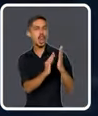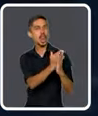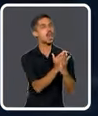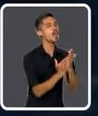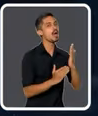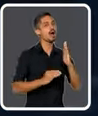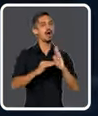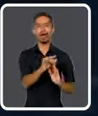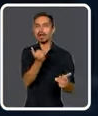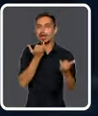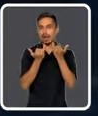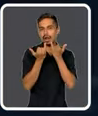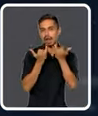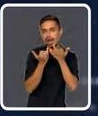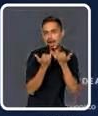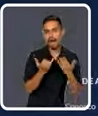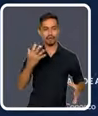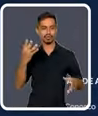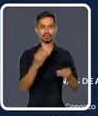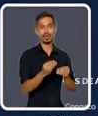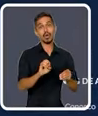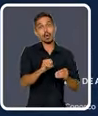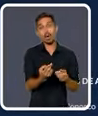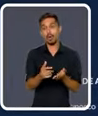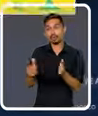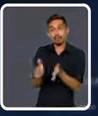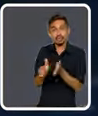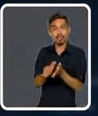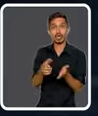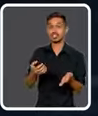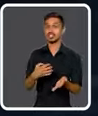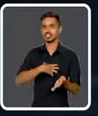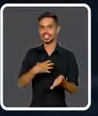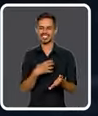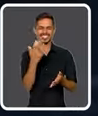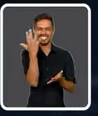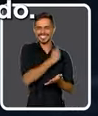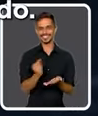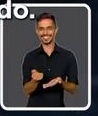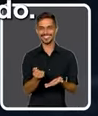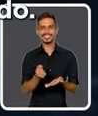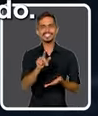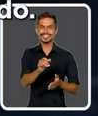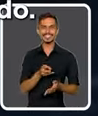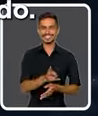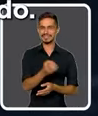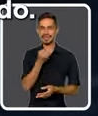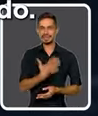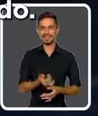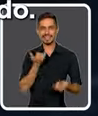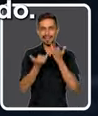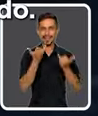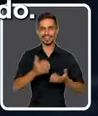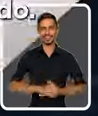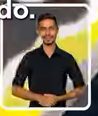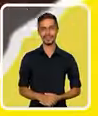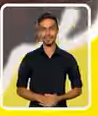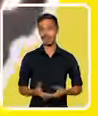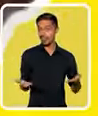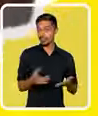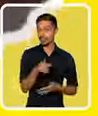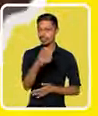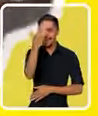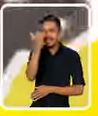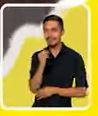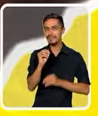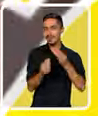com todas as informações ou baixar um panfleto digital bem bonitinho, ó, para ficar sempre bem informado.